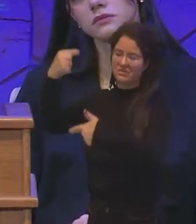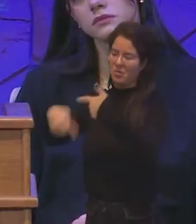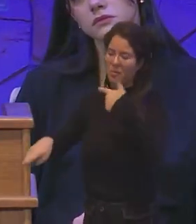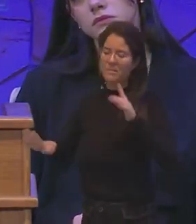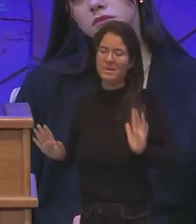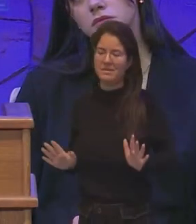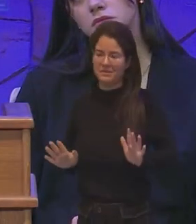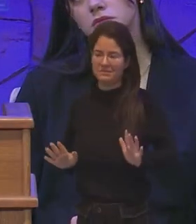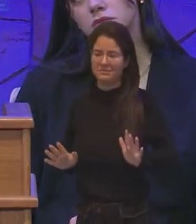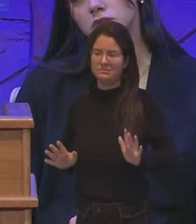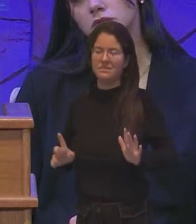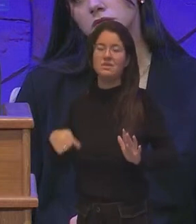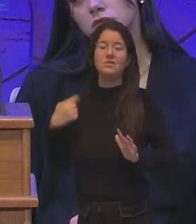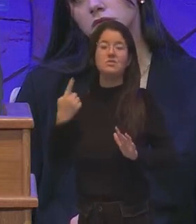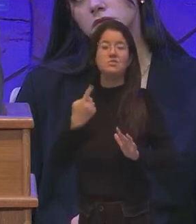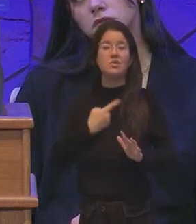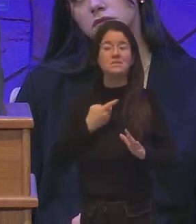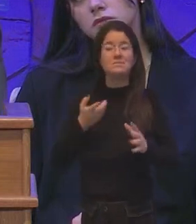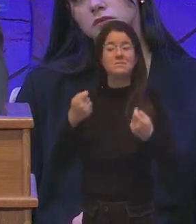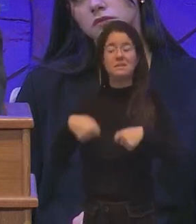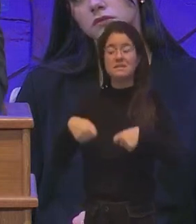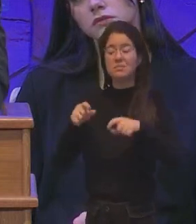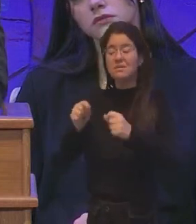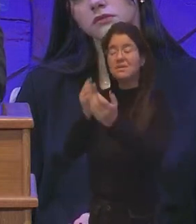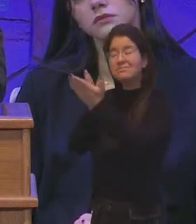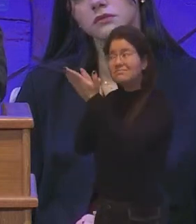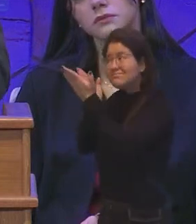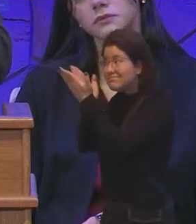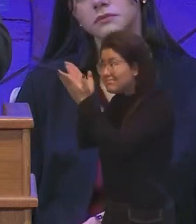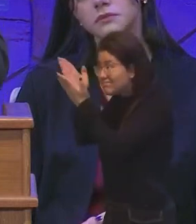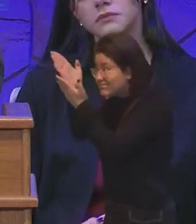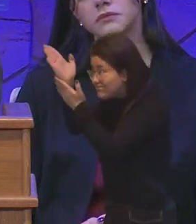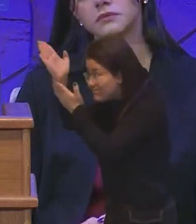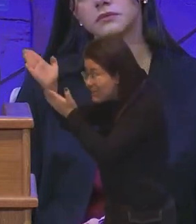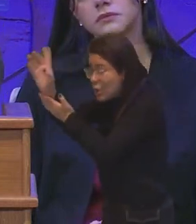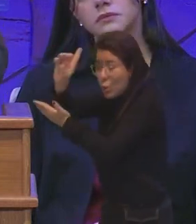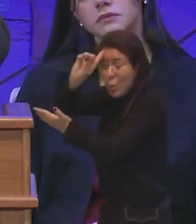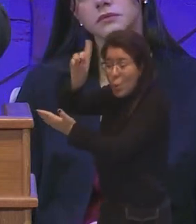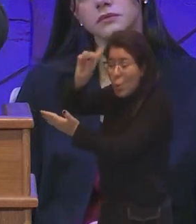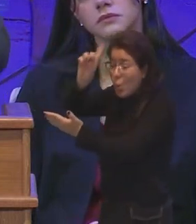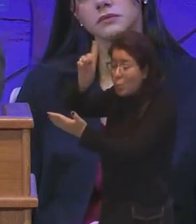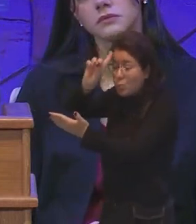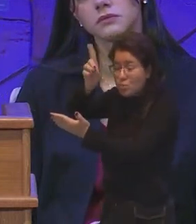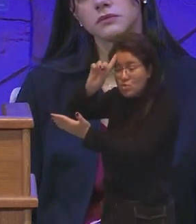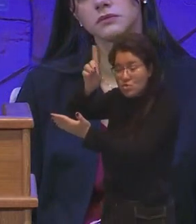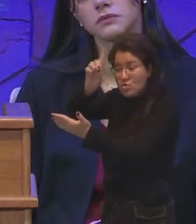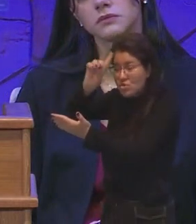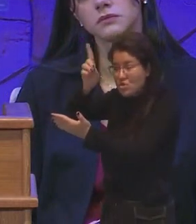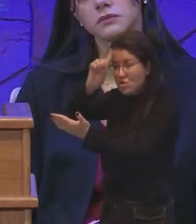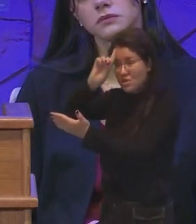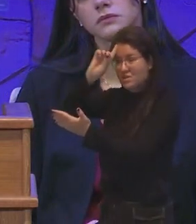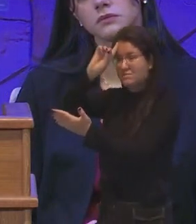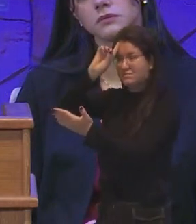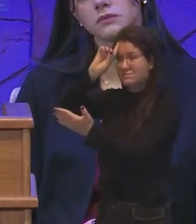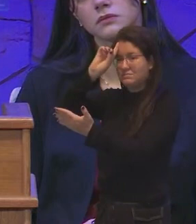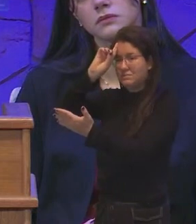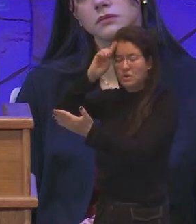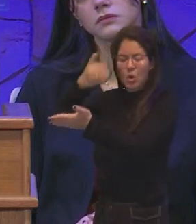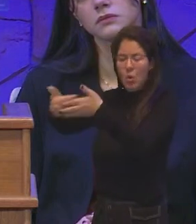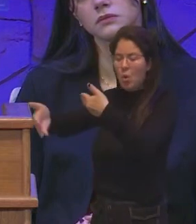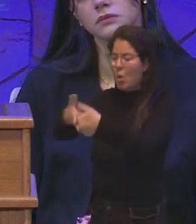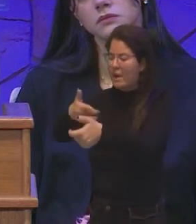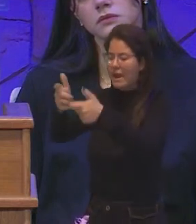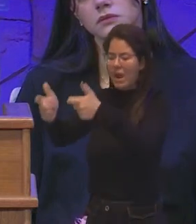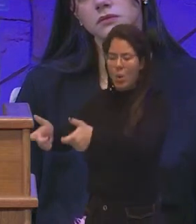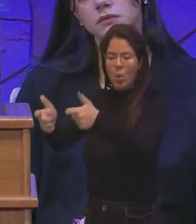Deus deseja que sejamos homens e mulheres santos, invadindo os lugares em que Ele nos plantou.